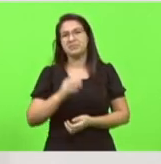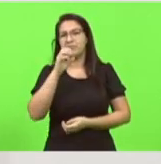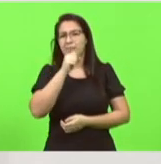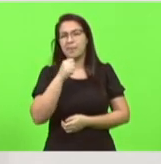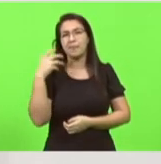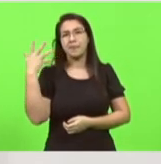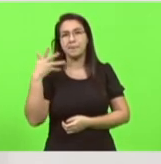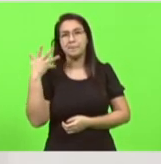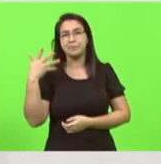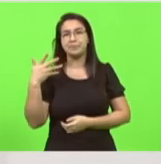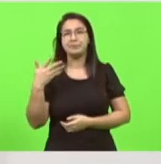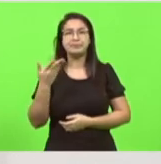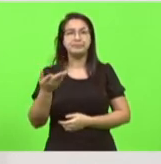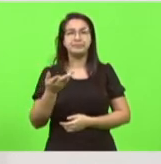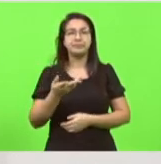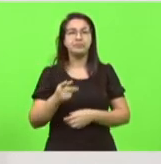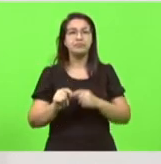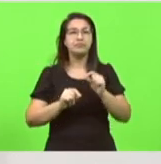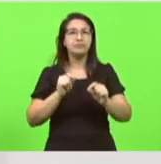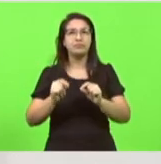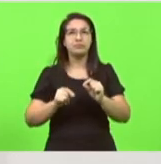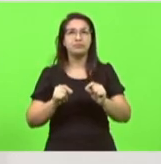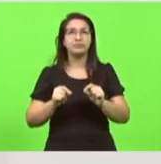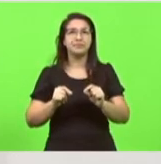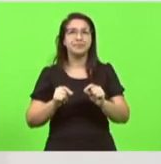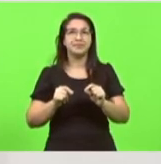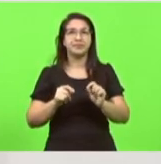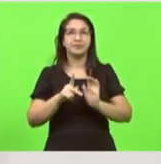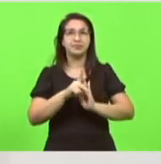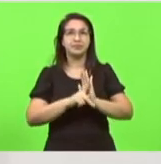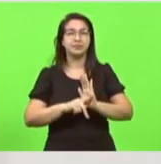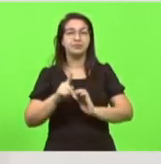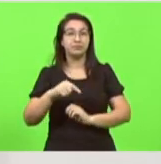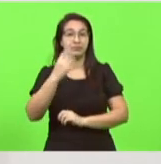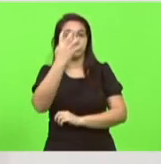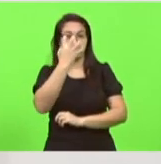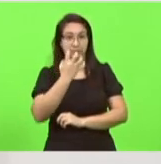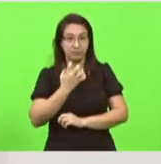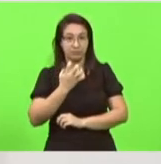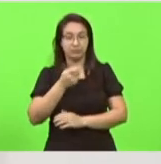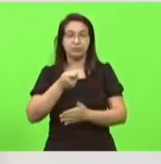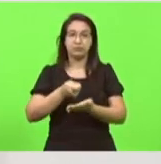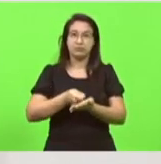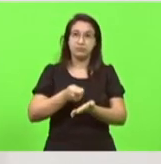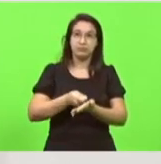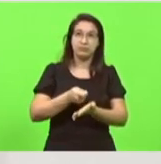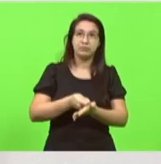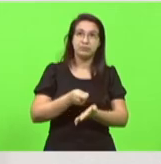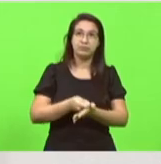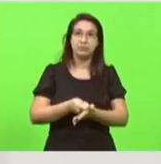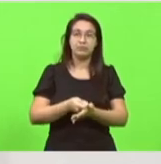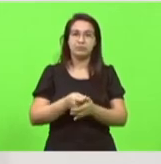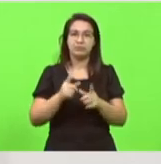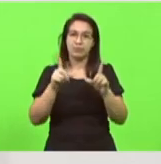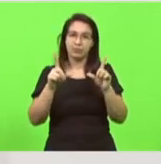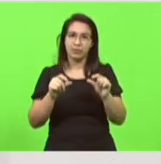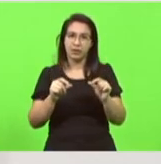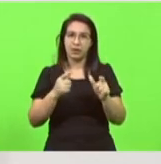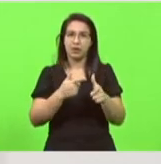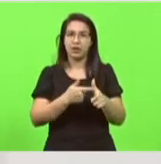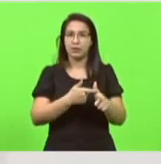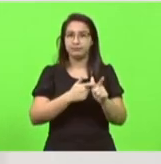respeito da transação tributária, que é um meio muito eficaz, muito sério de se cobrar essas pequenas dívidas que estão na Justiça